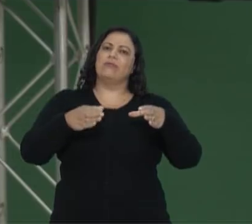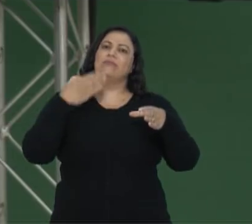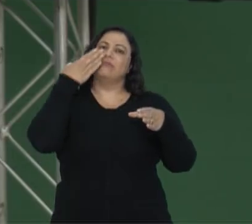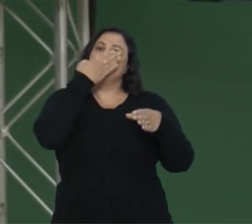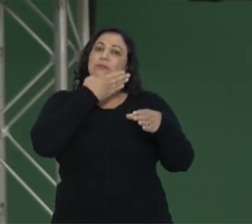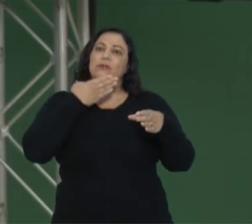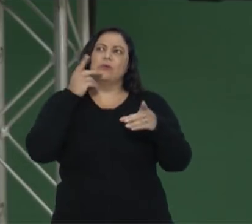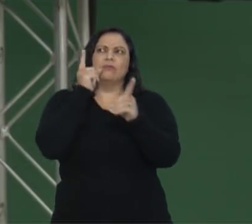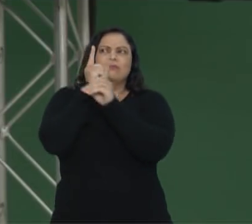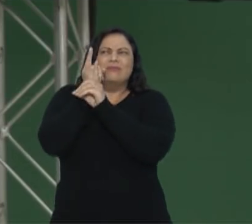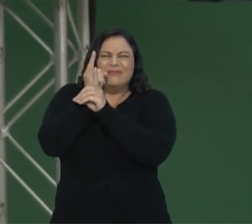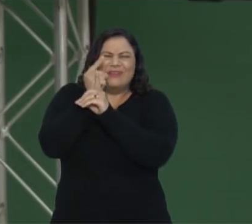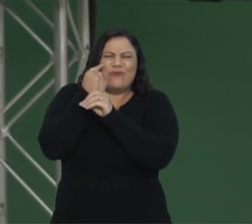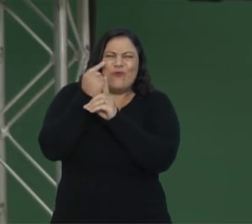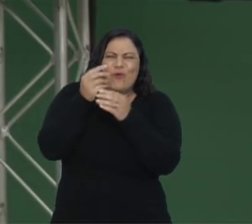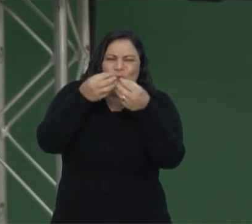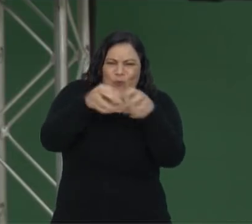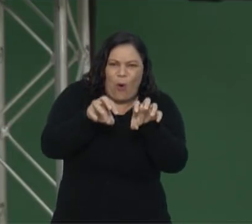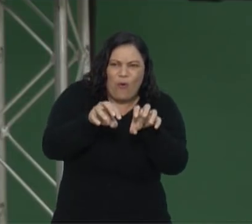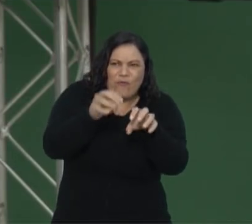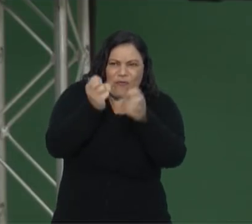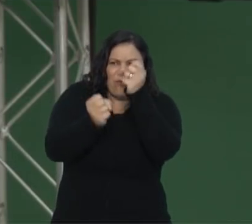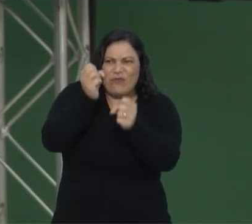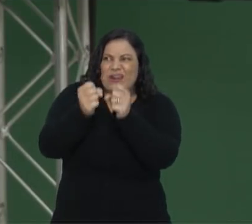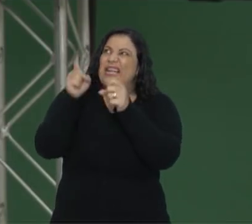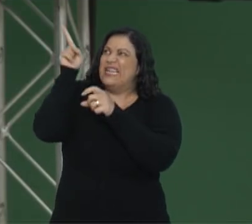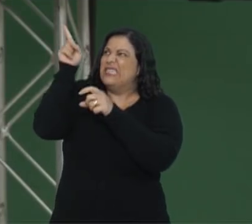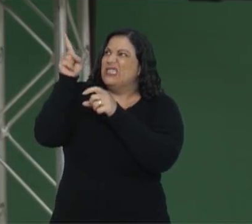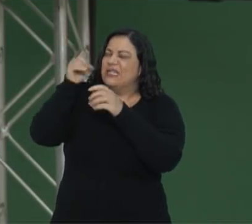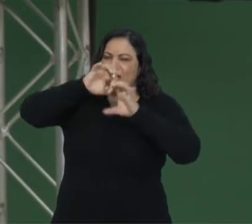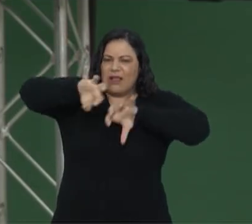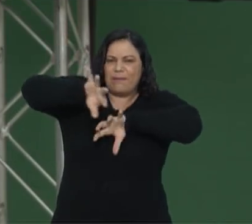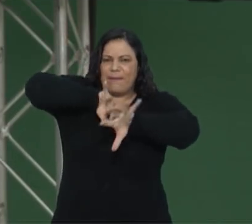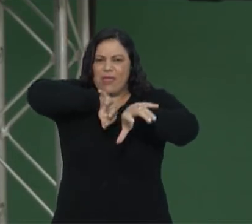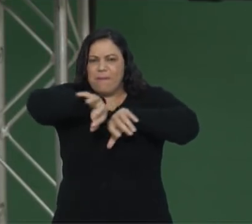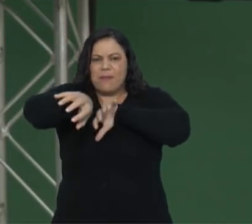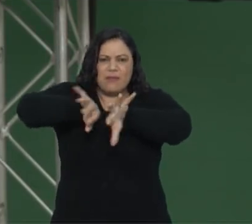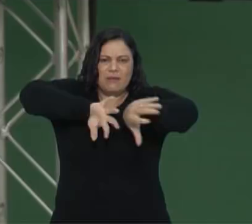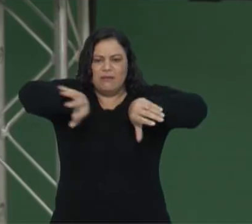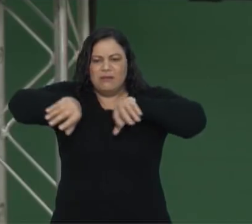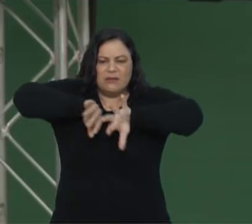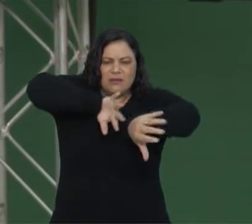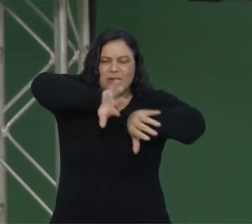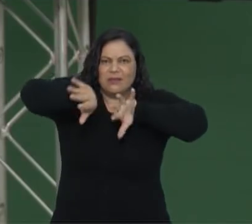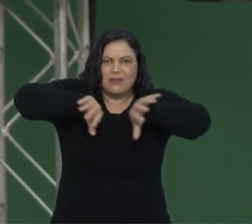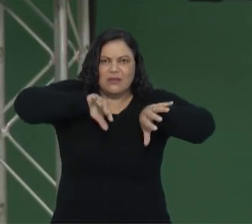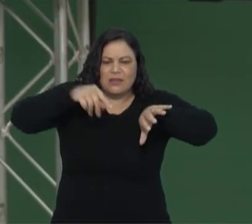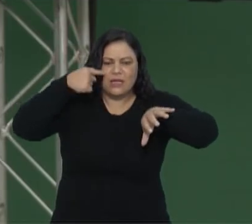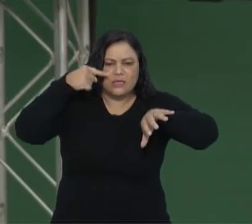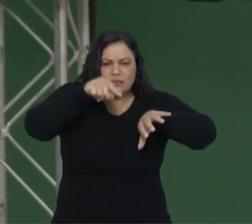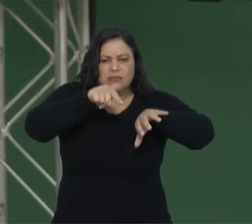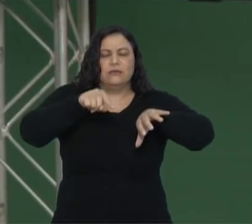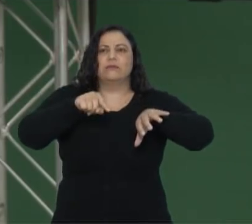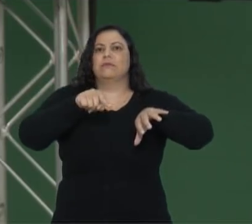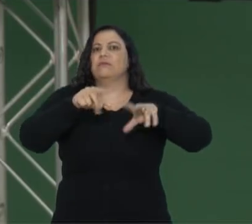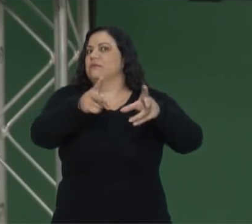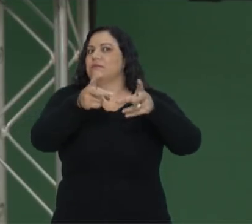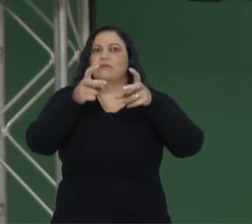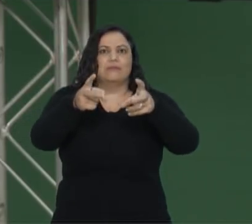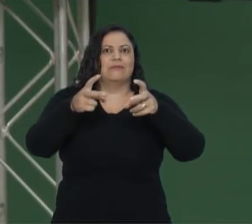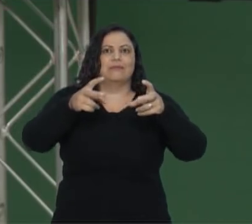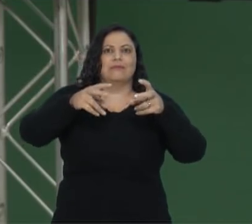achar o ovo, o leite, a farinha nessa massa? Você não percebe, eles foram tão